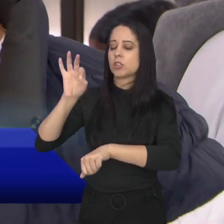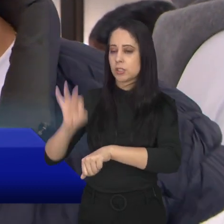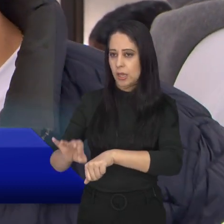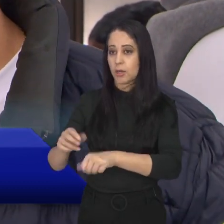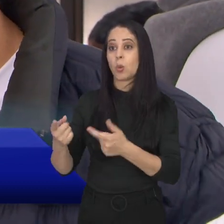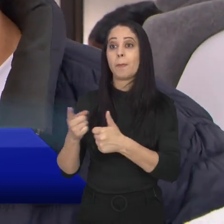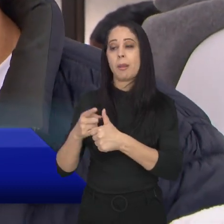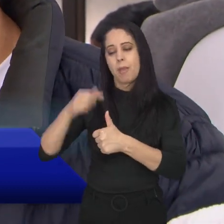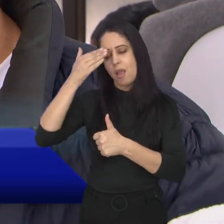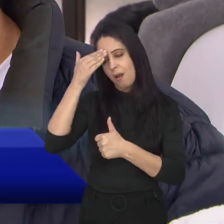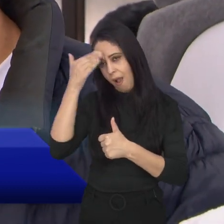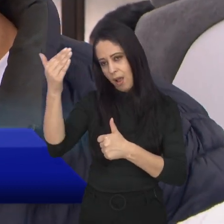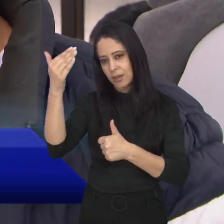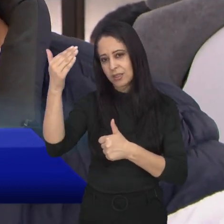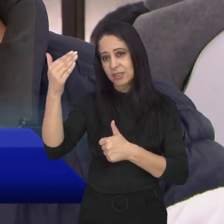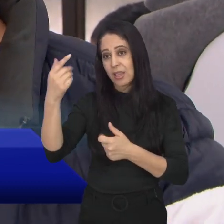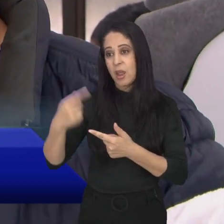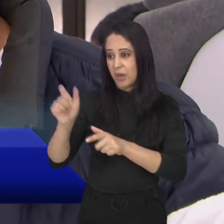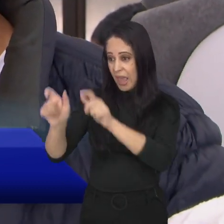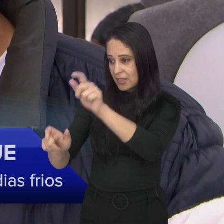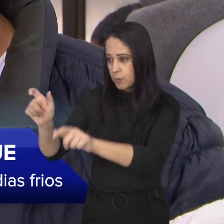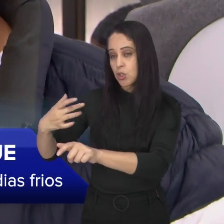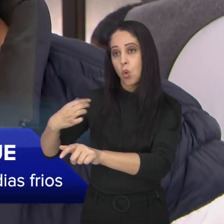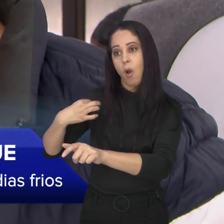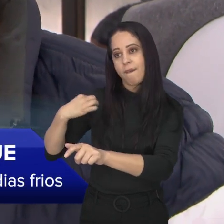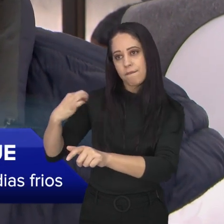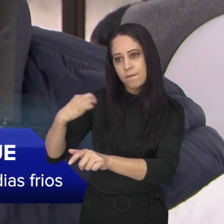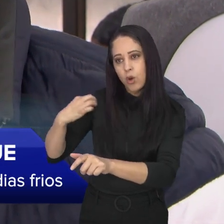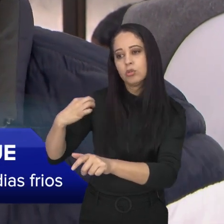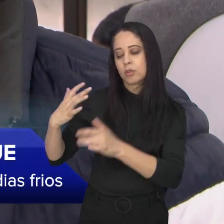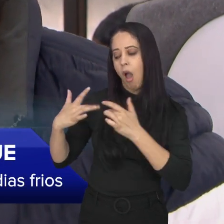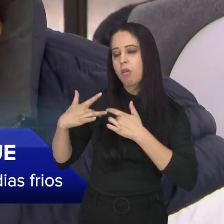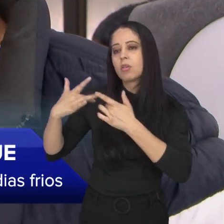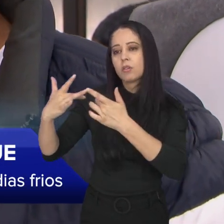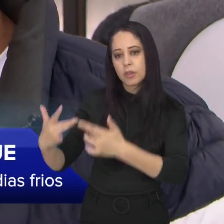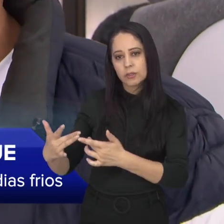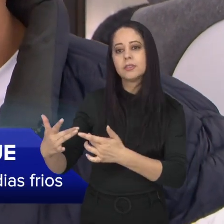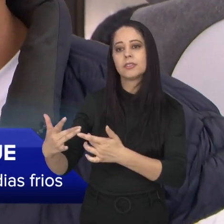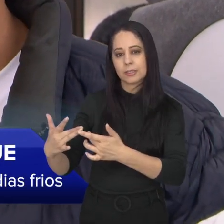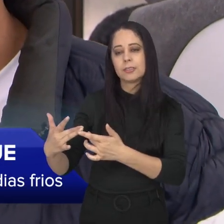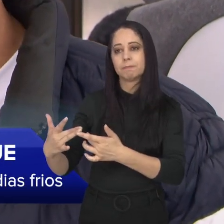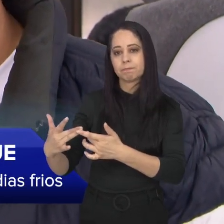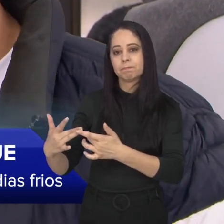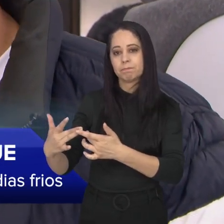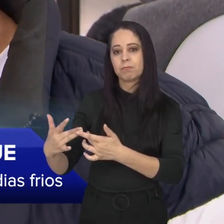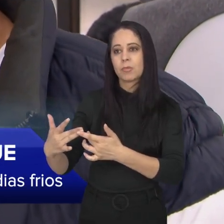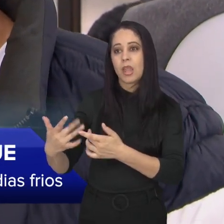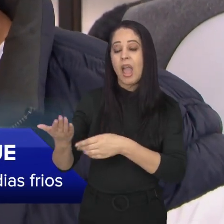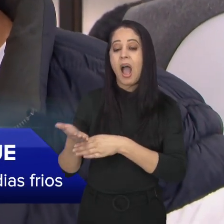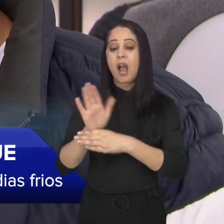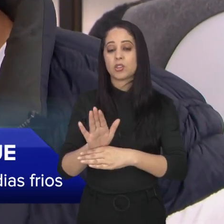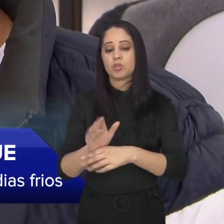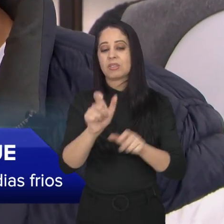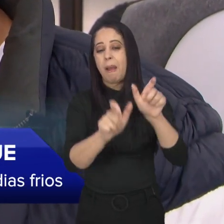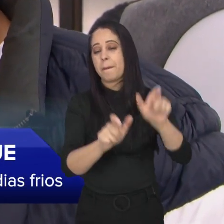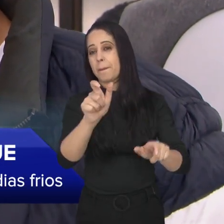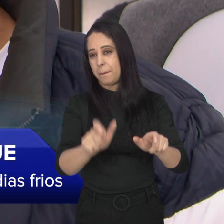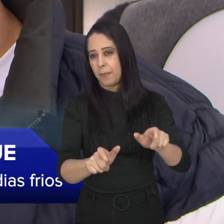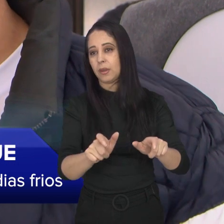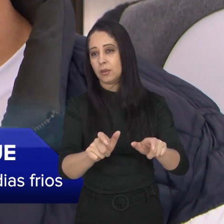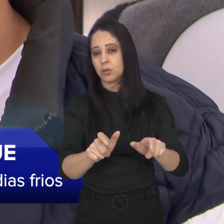Que vem numa época, o dia 14 de junho, o Dia Mundial do Doador de Sangue, vem numa época em que é importante reforçar